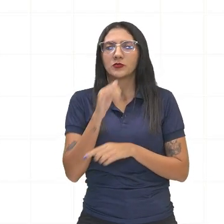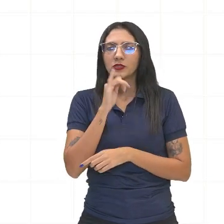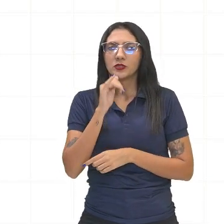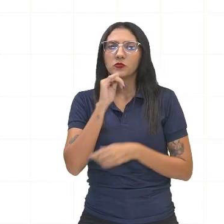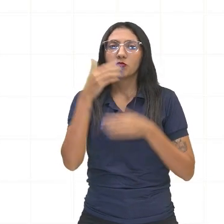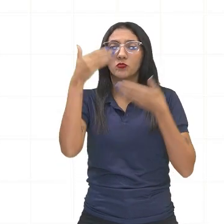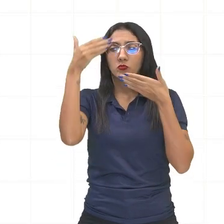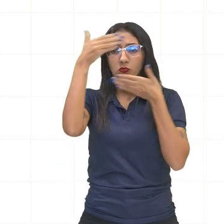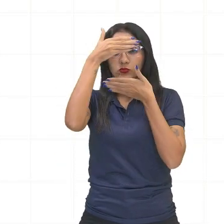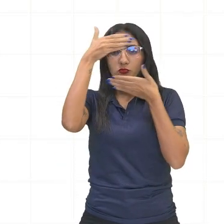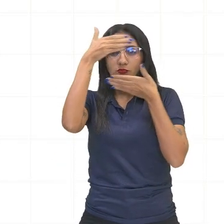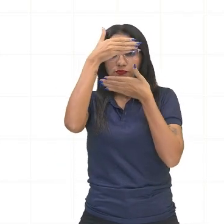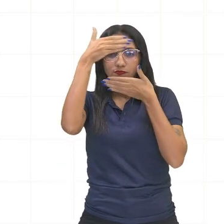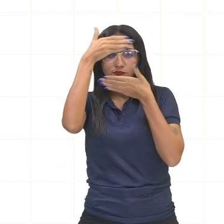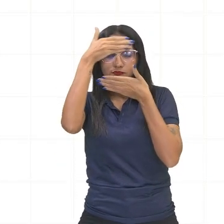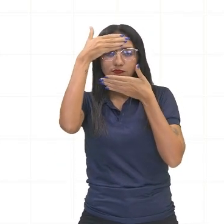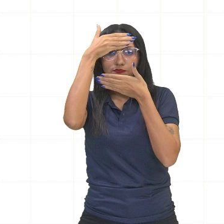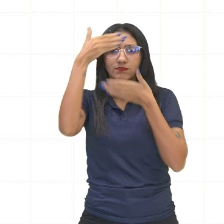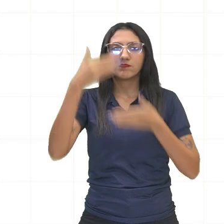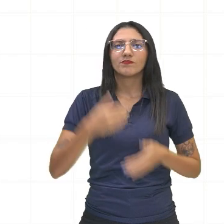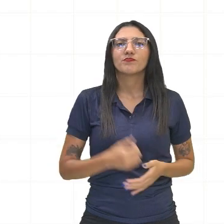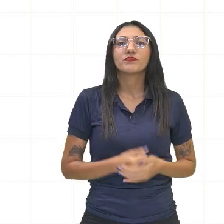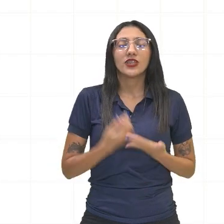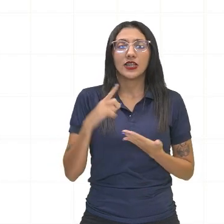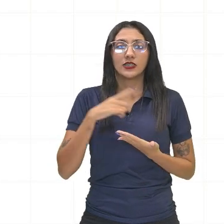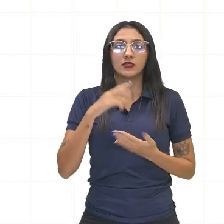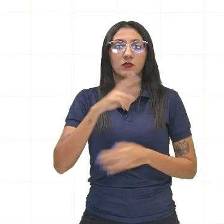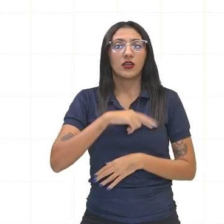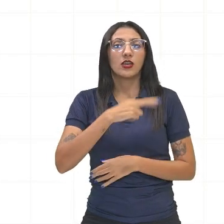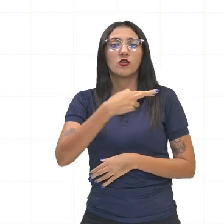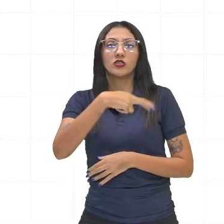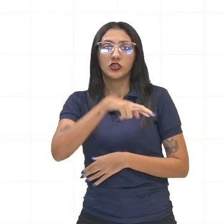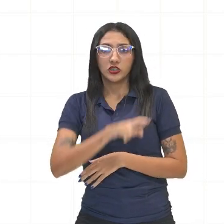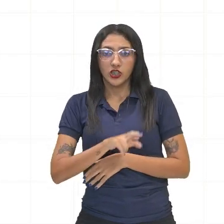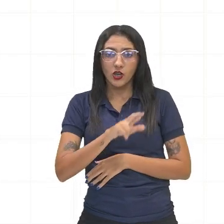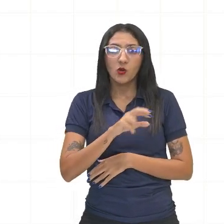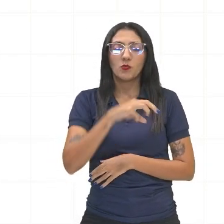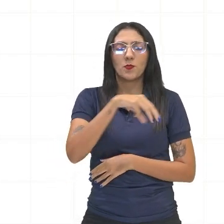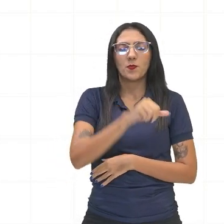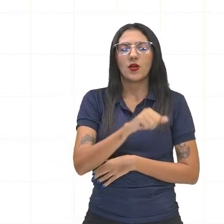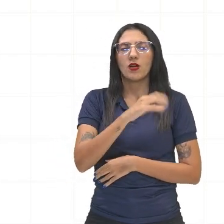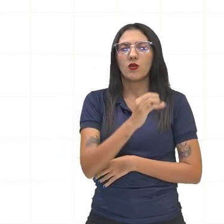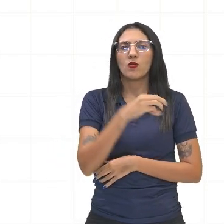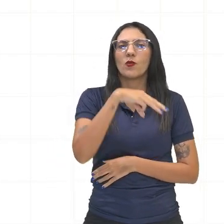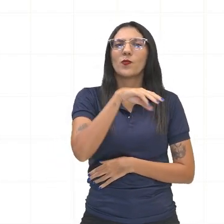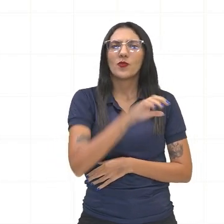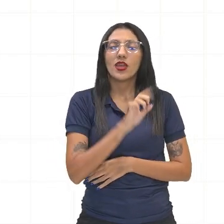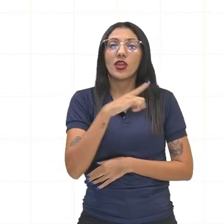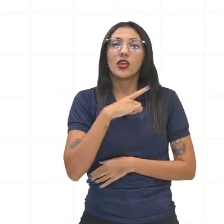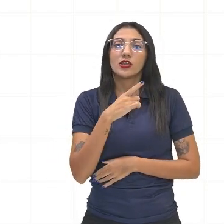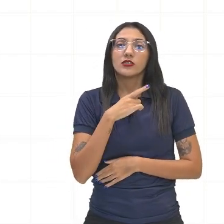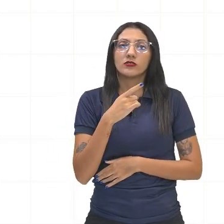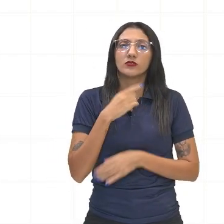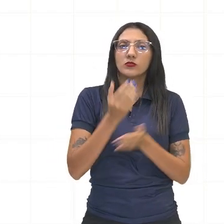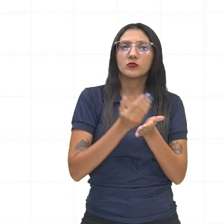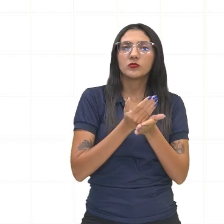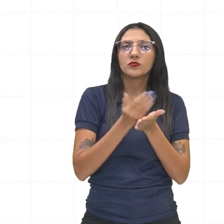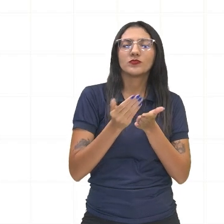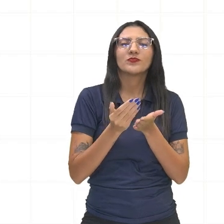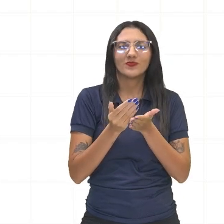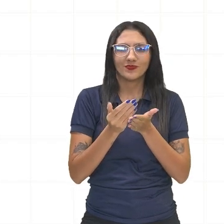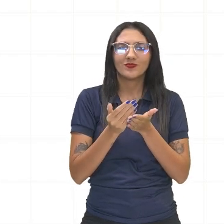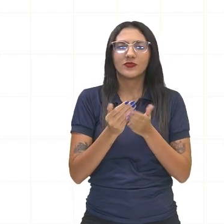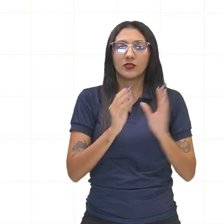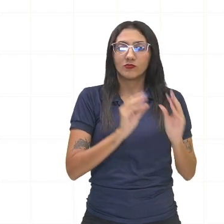muçulmanos, que seguem a religião criada por Maomé, contam o tempo a partir de sua ida,